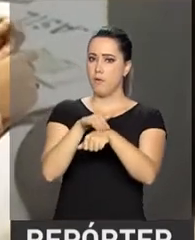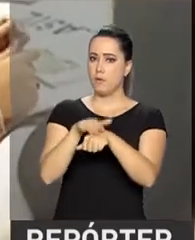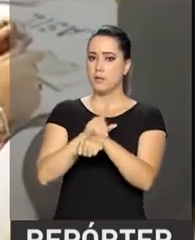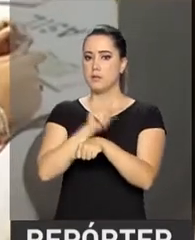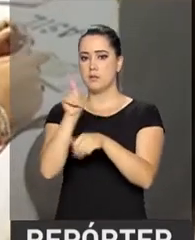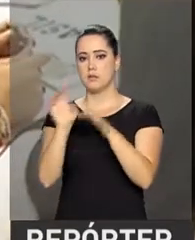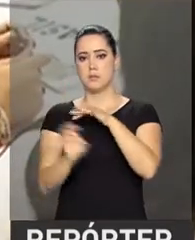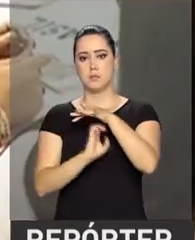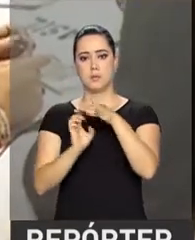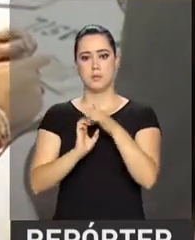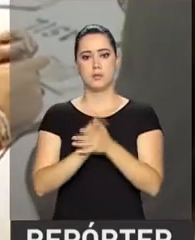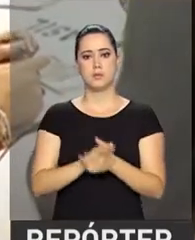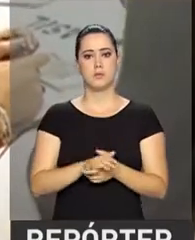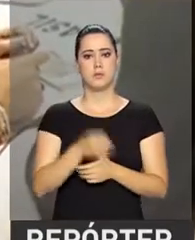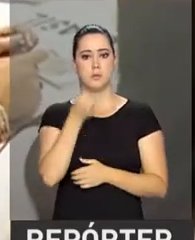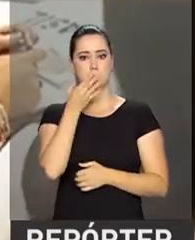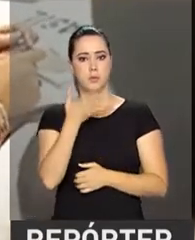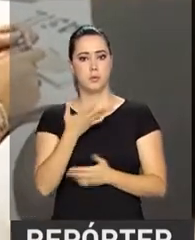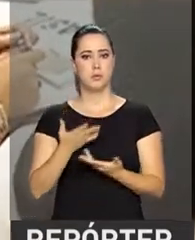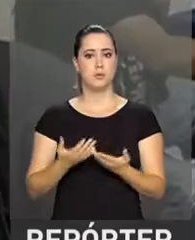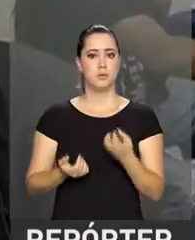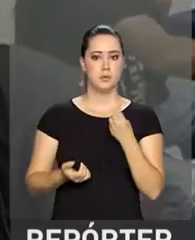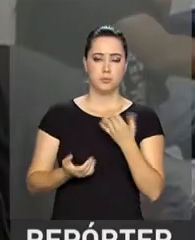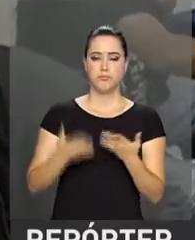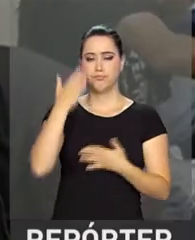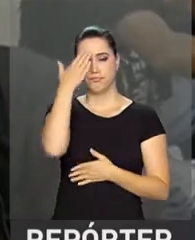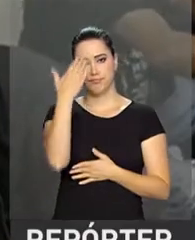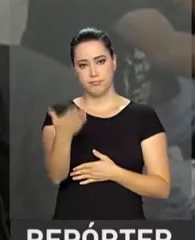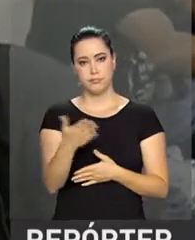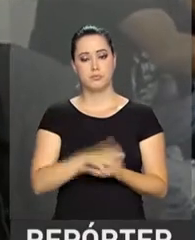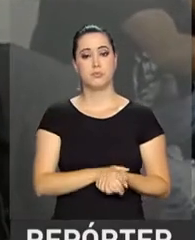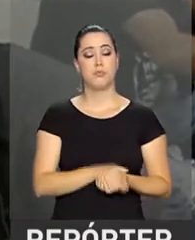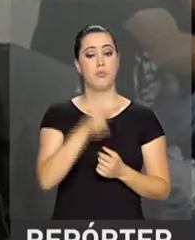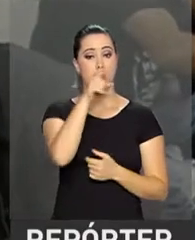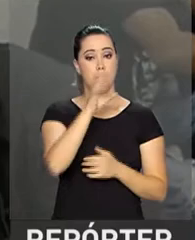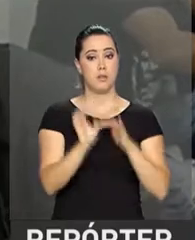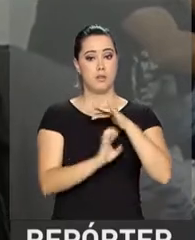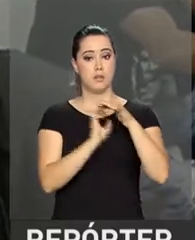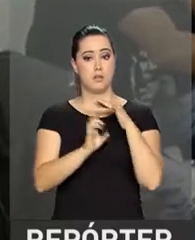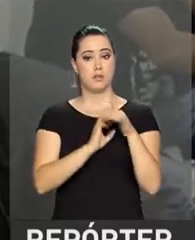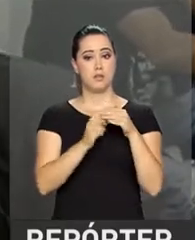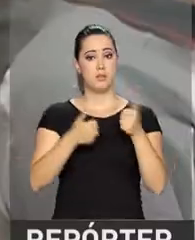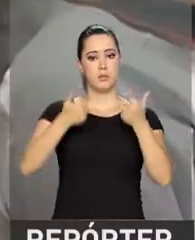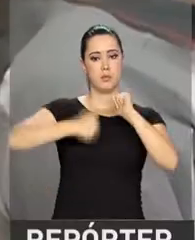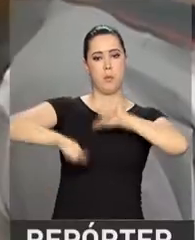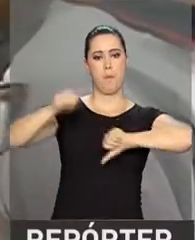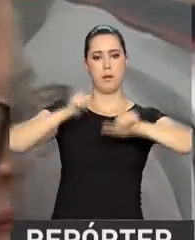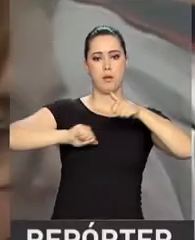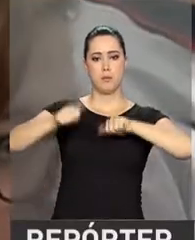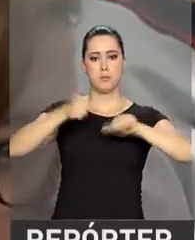lá na empresa. Tá bom. Tá bom? Tá, vamos lá. Uma das empresas foi este laboratório de medicina